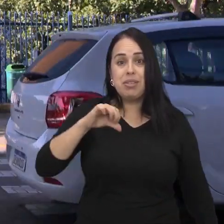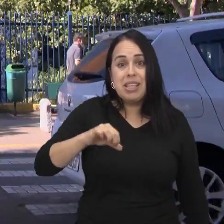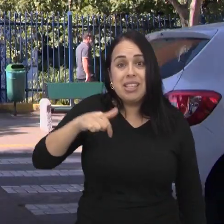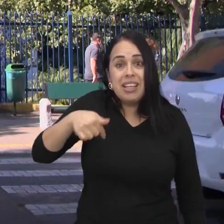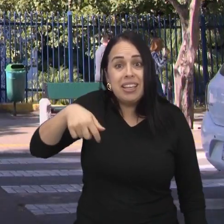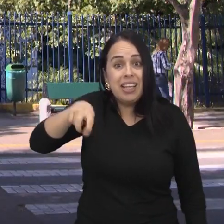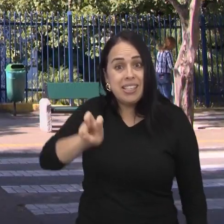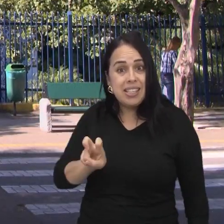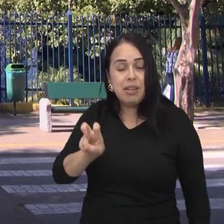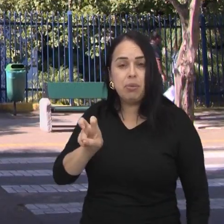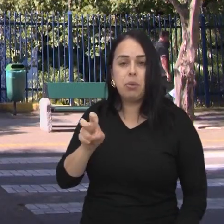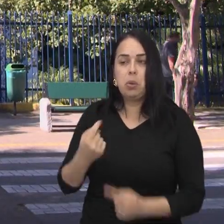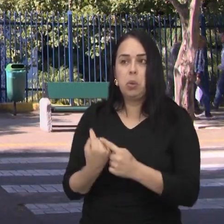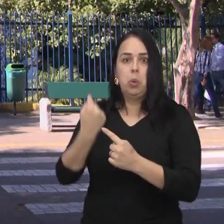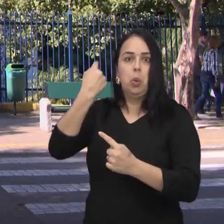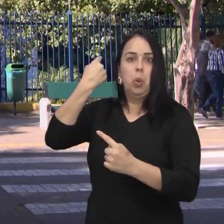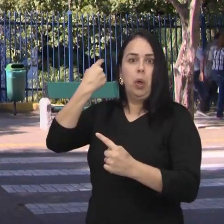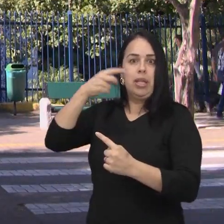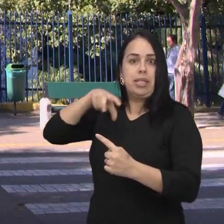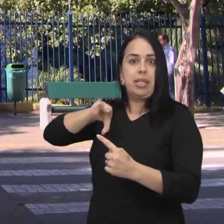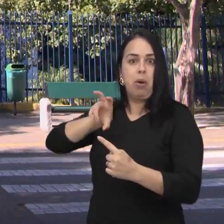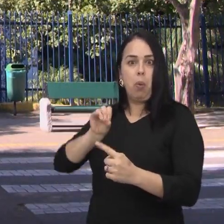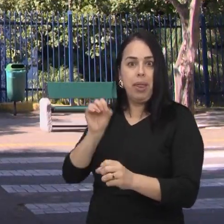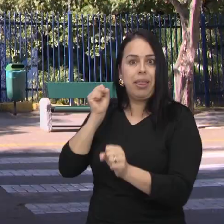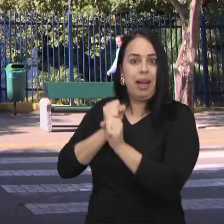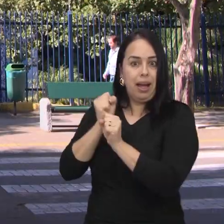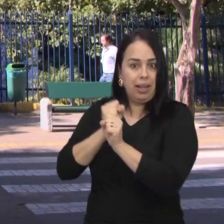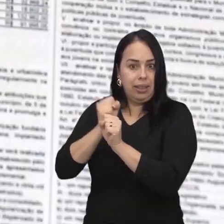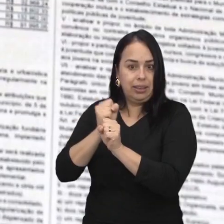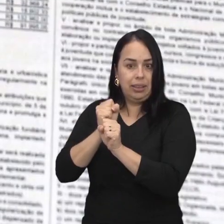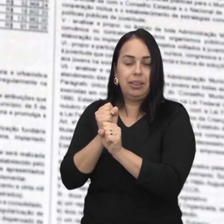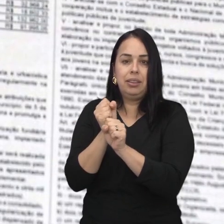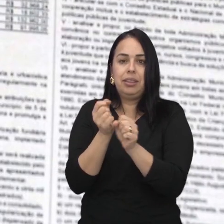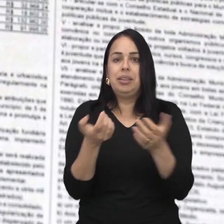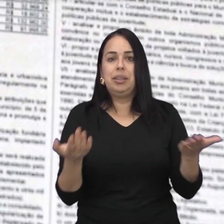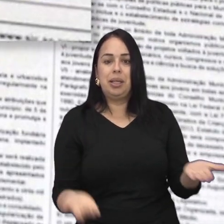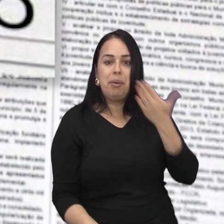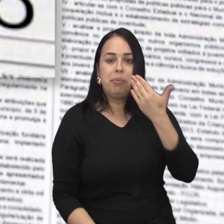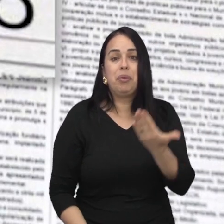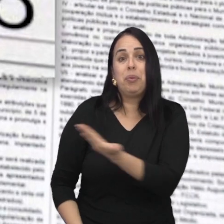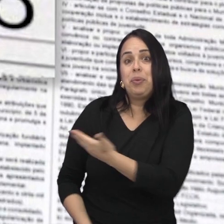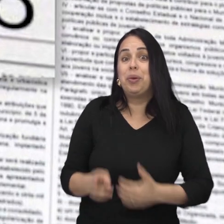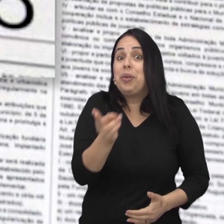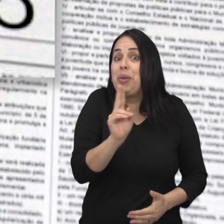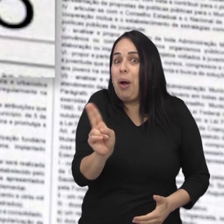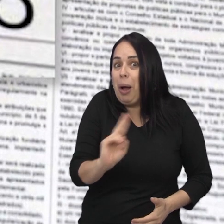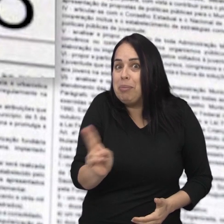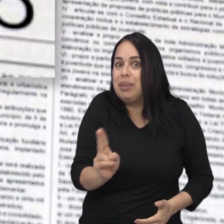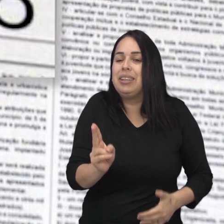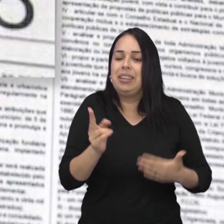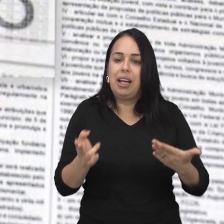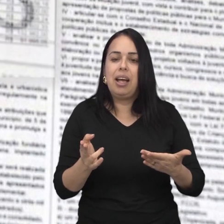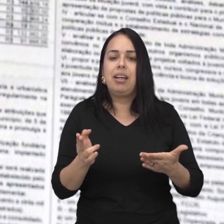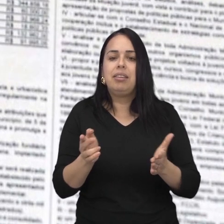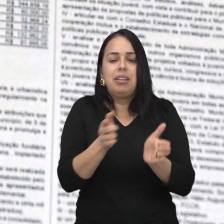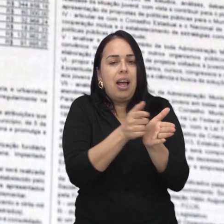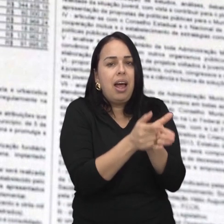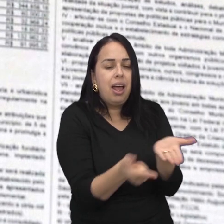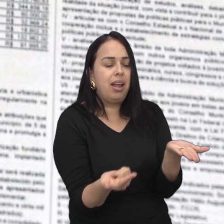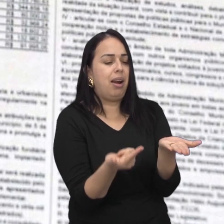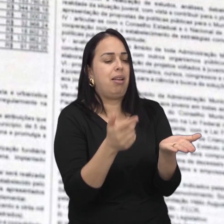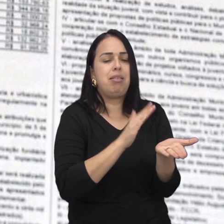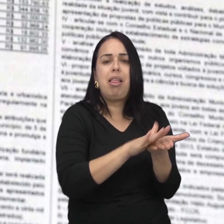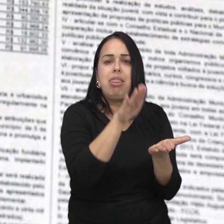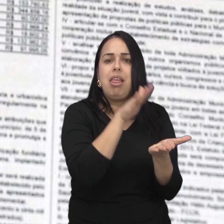em 1975, há quase 50 anos, e ganhou o nome de Boletim do Município. Na época, era